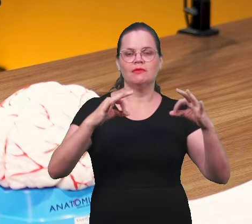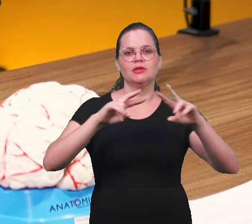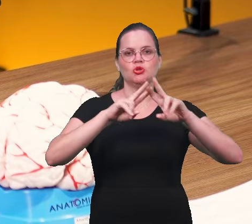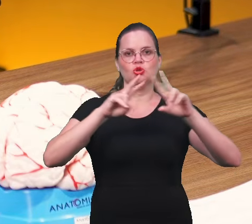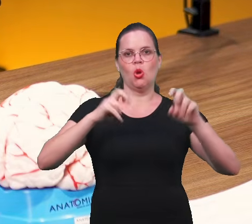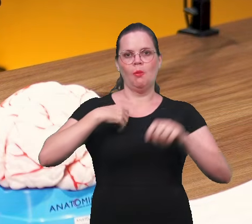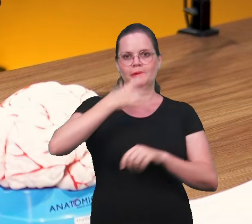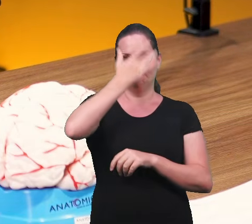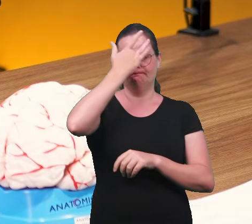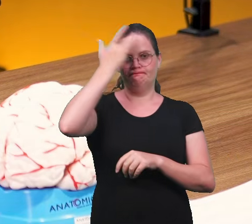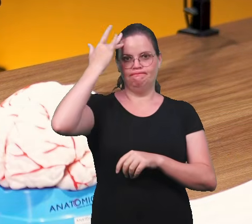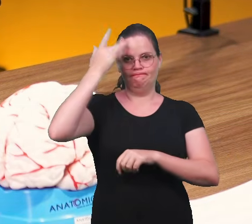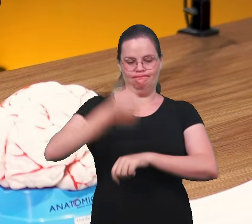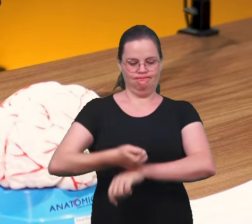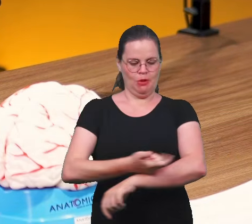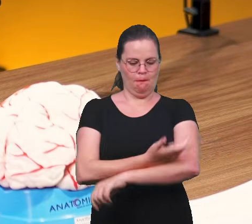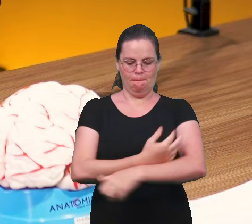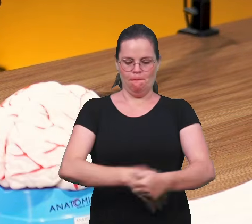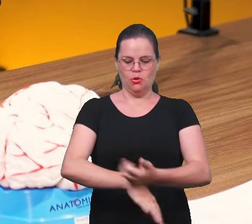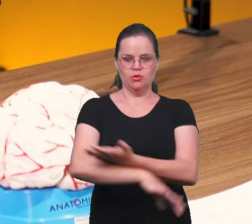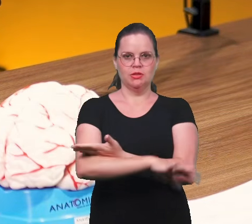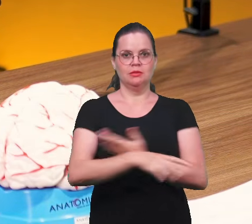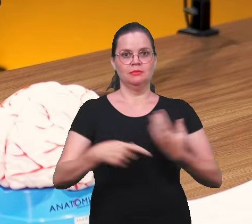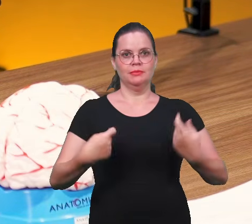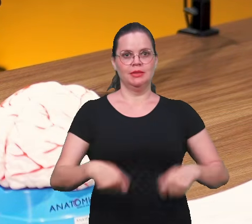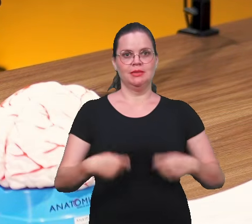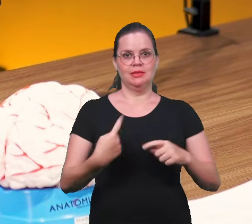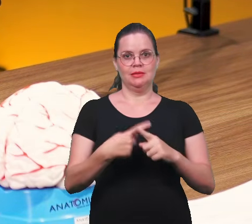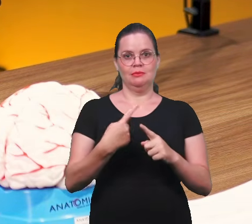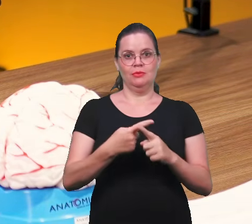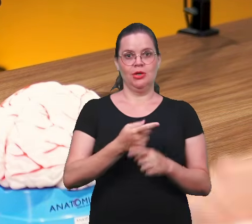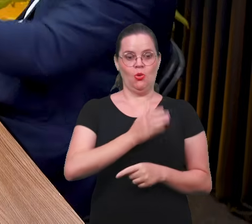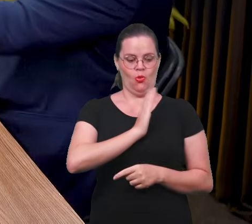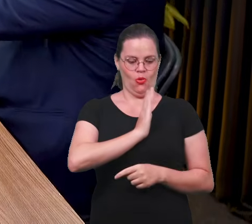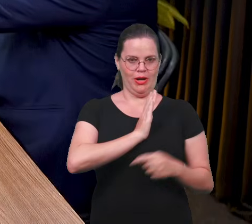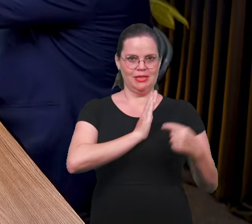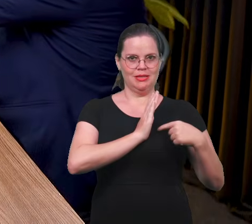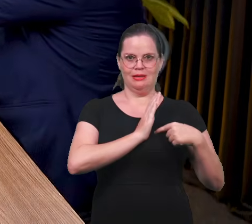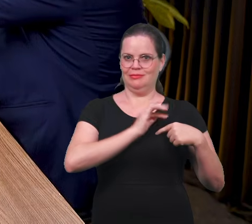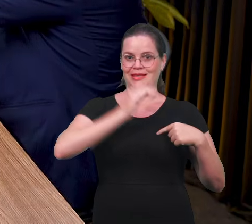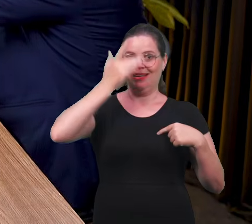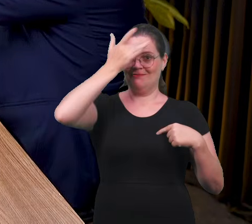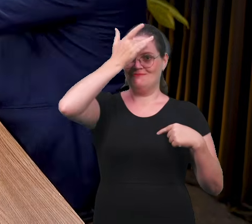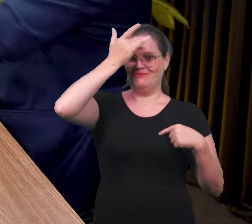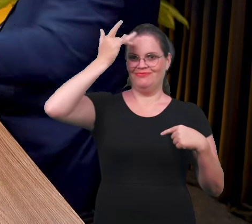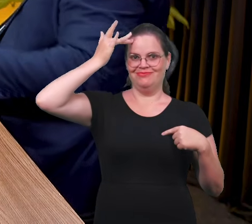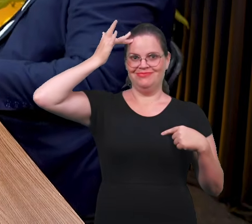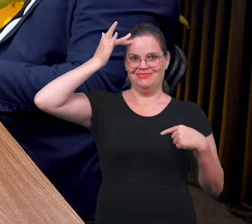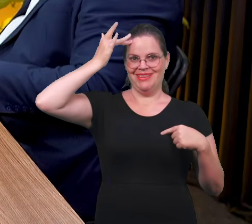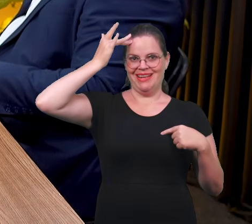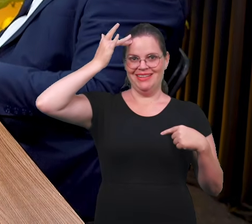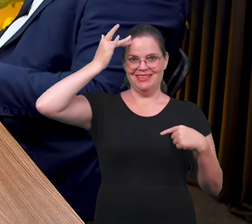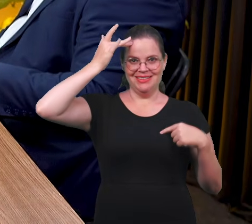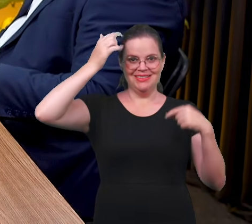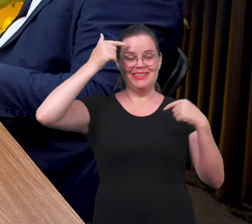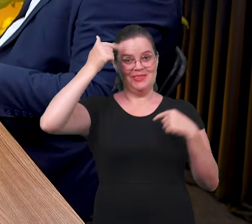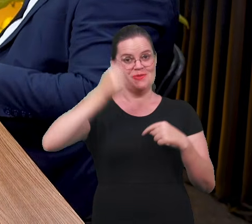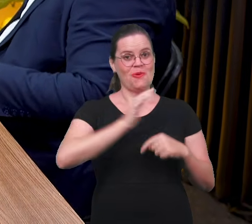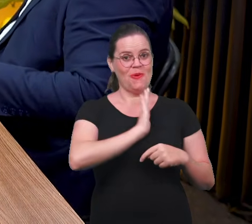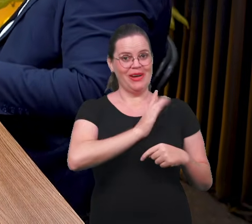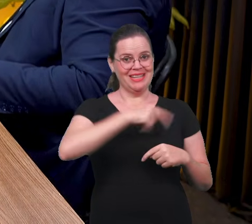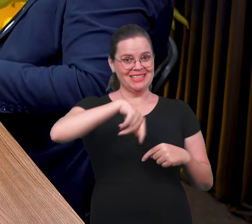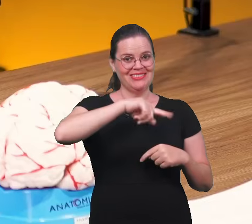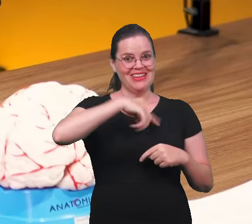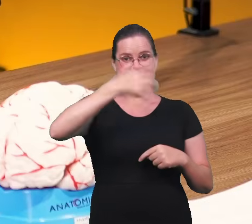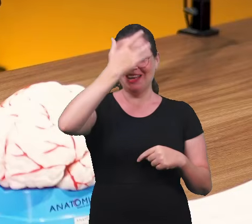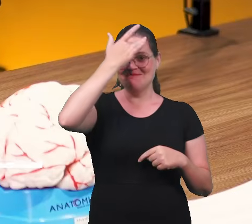emocional. Cuidando do nosso coração, que é aqui, a mente, né? Aqui, como